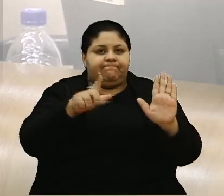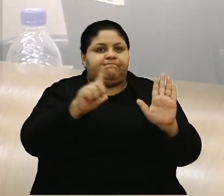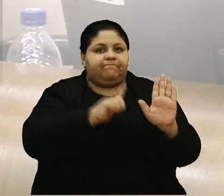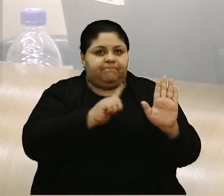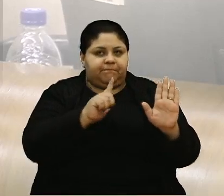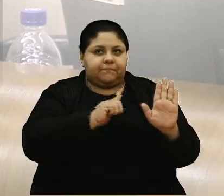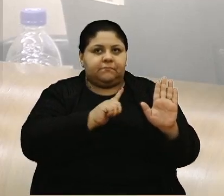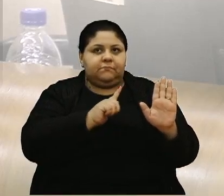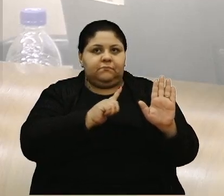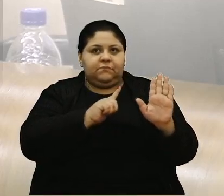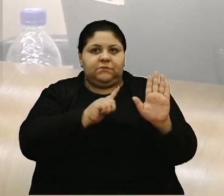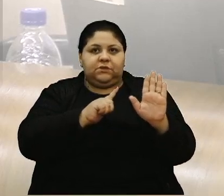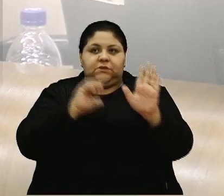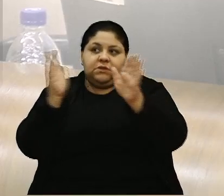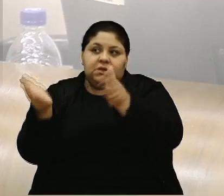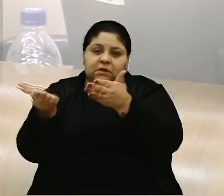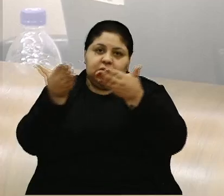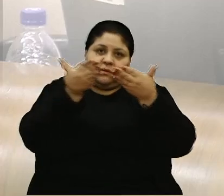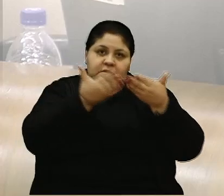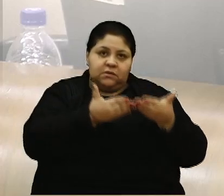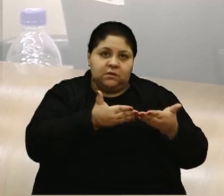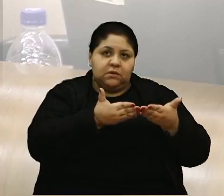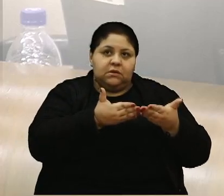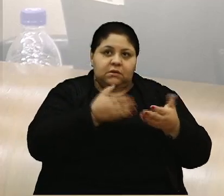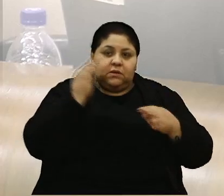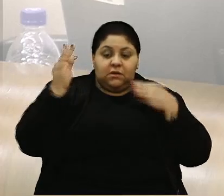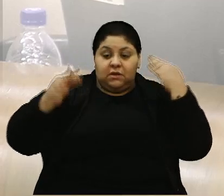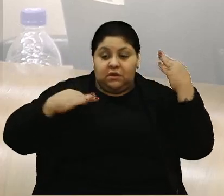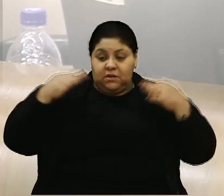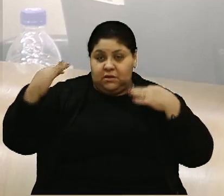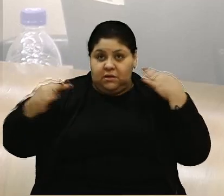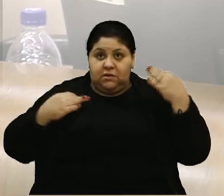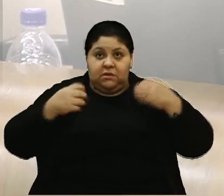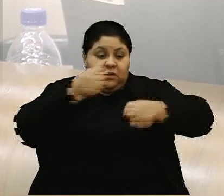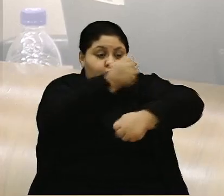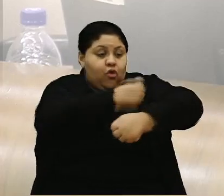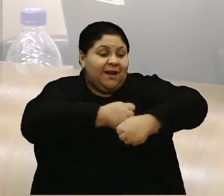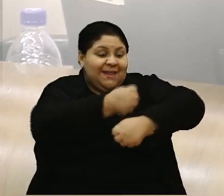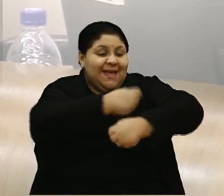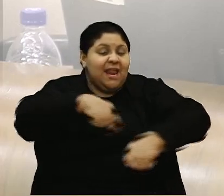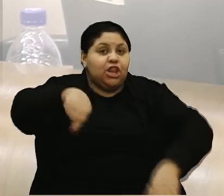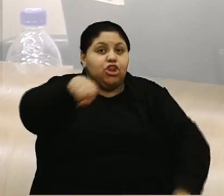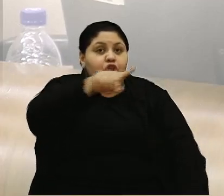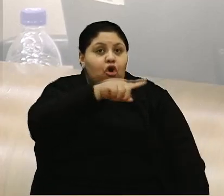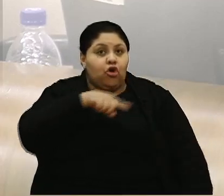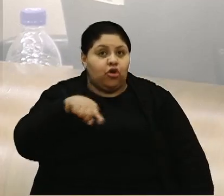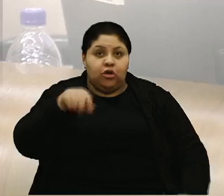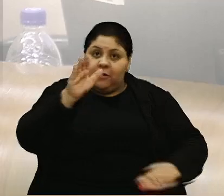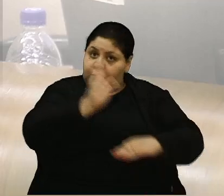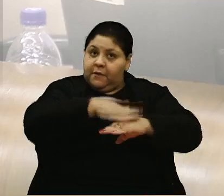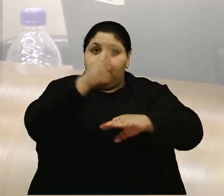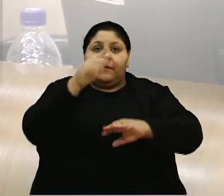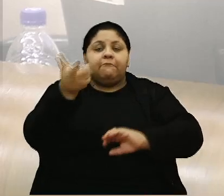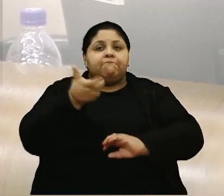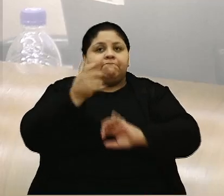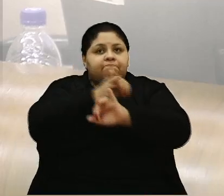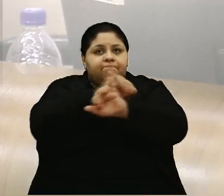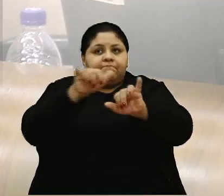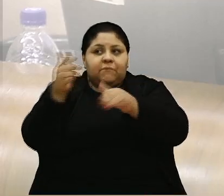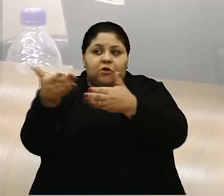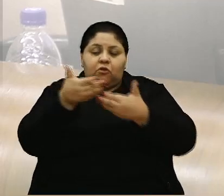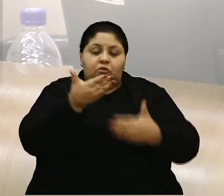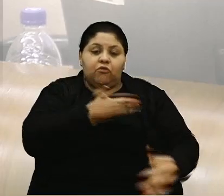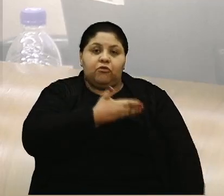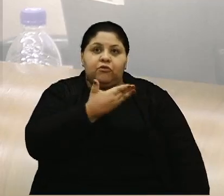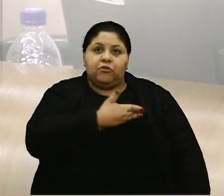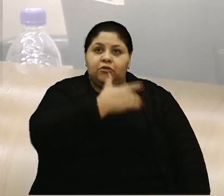de receber bem os turistas aqui com a culinária nossa. E mais do que isso, quero dizer que quando eu convido amigos para virem